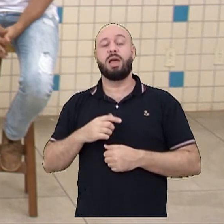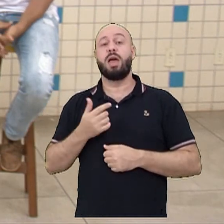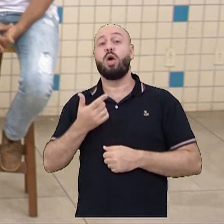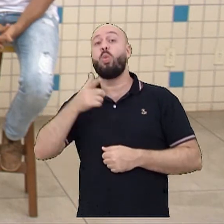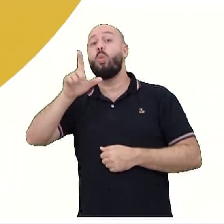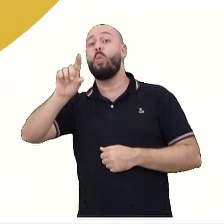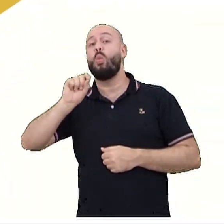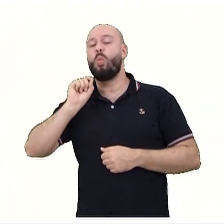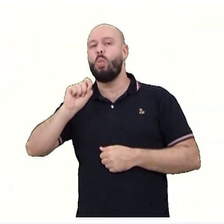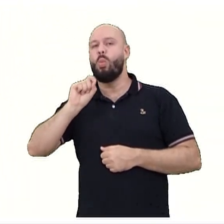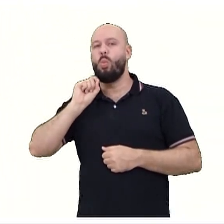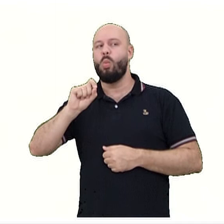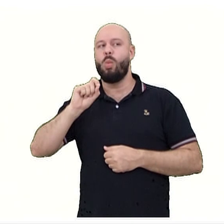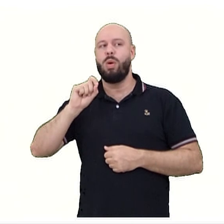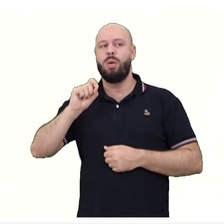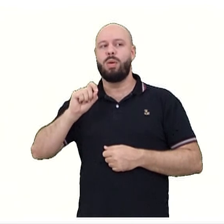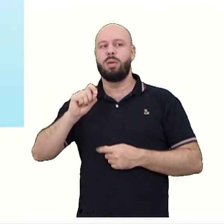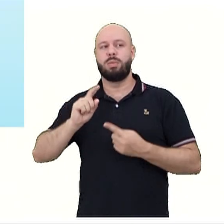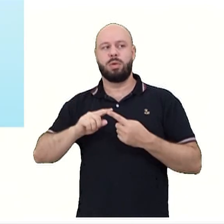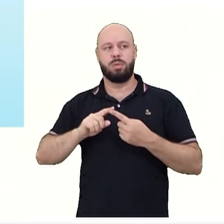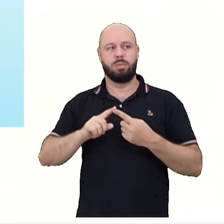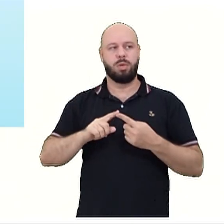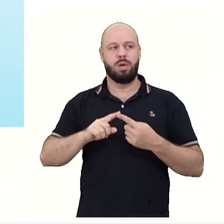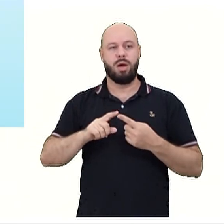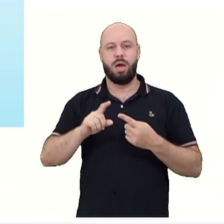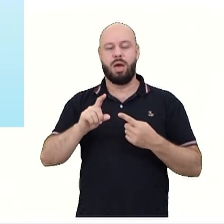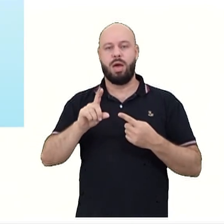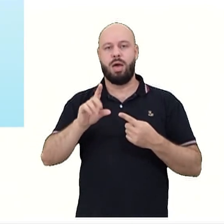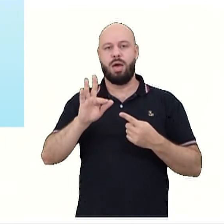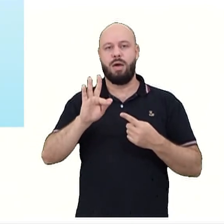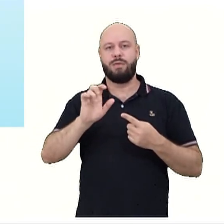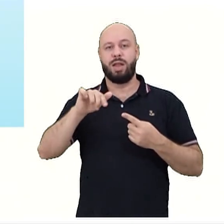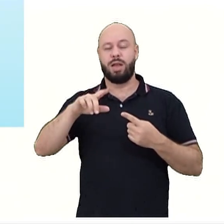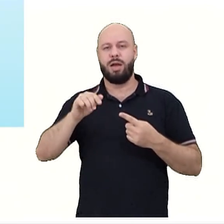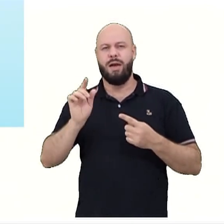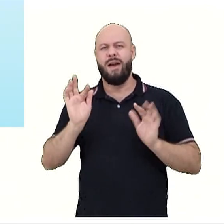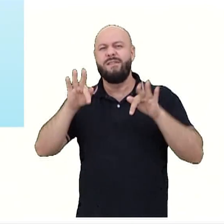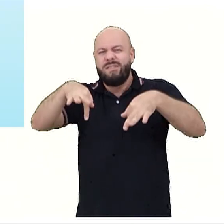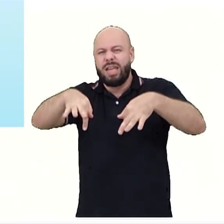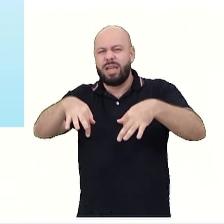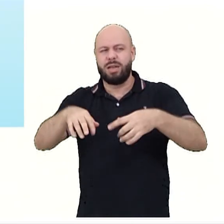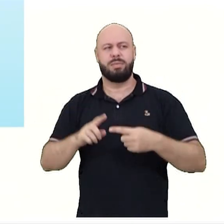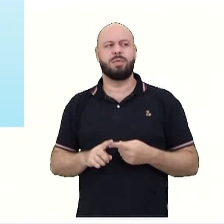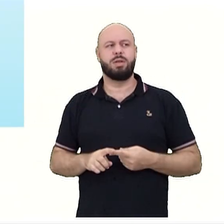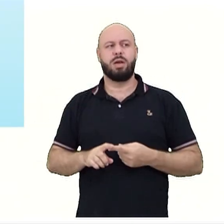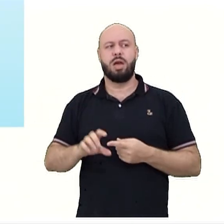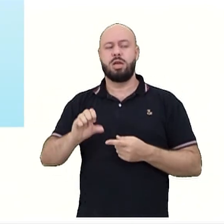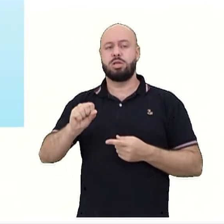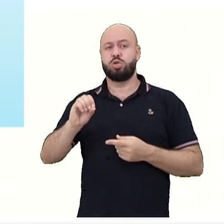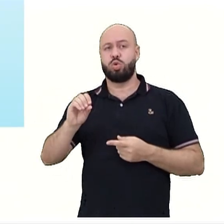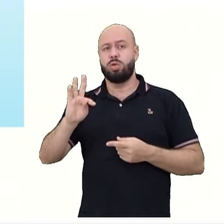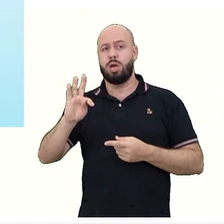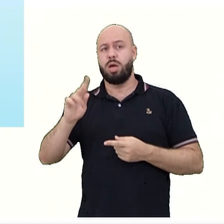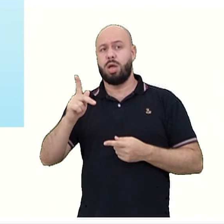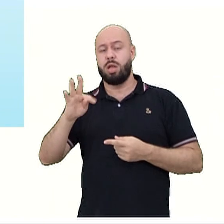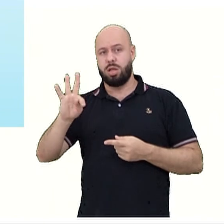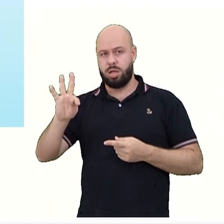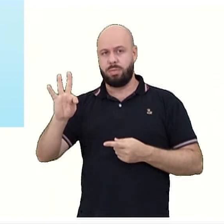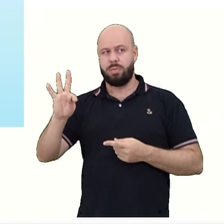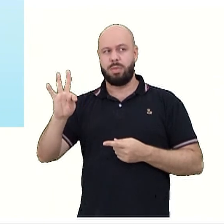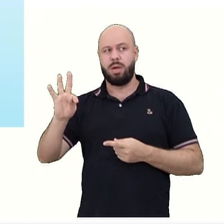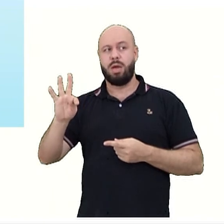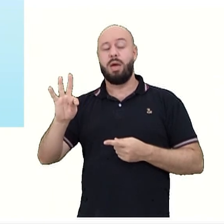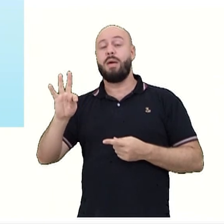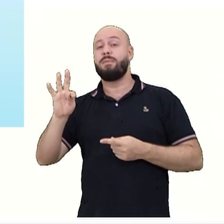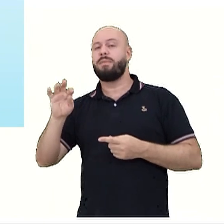a conjunção, né? Os linkers de finalidade, né? So that, para que, a